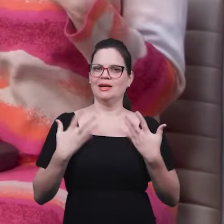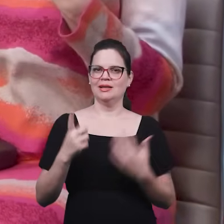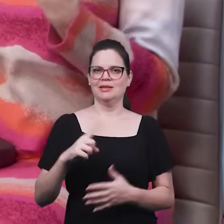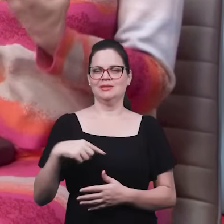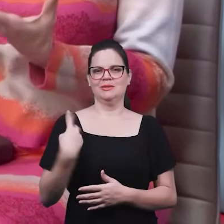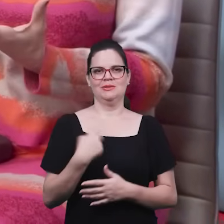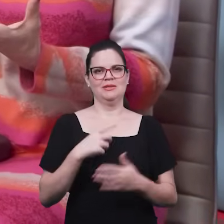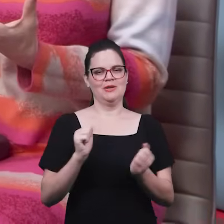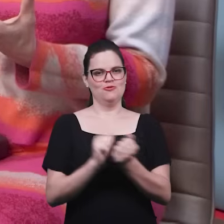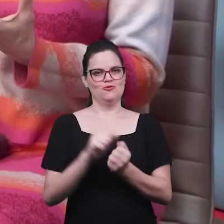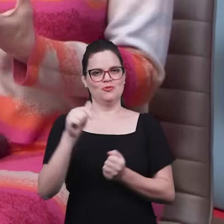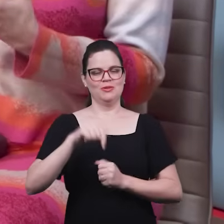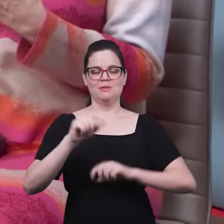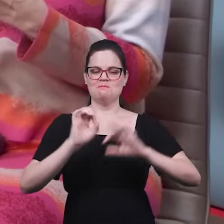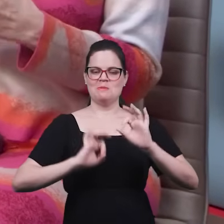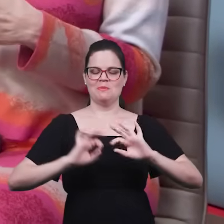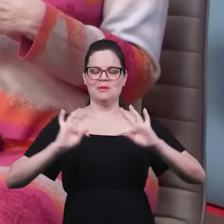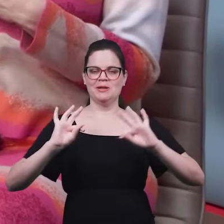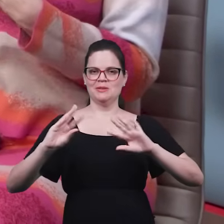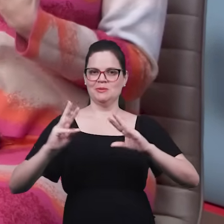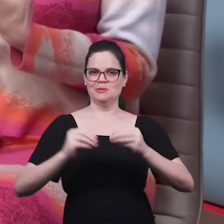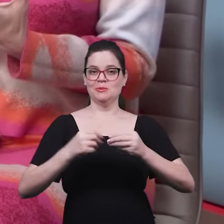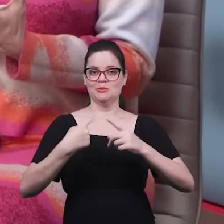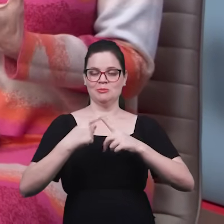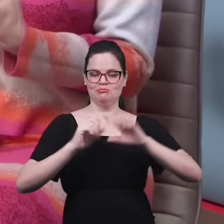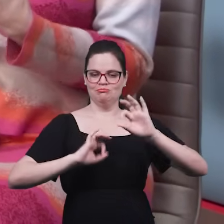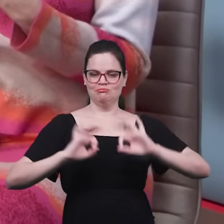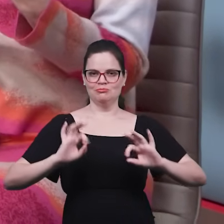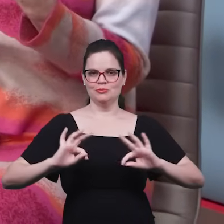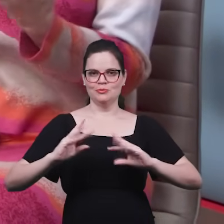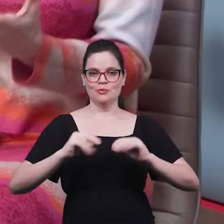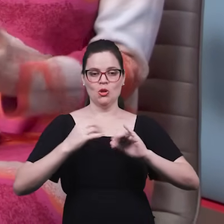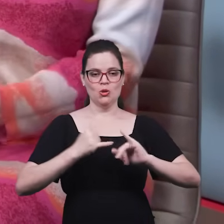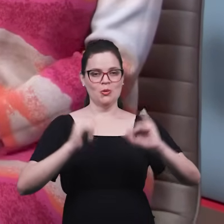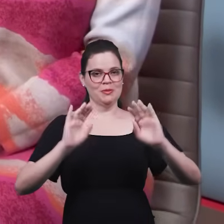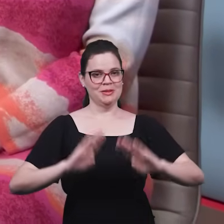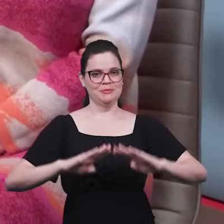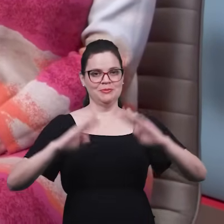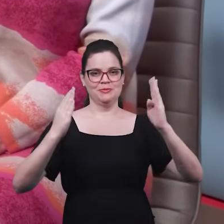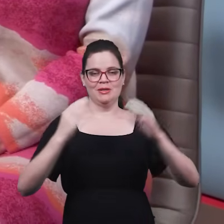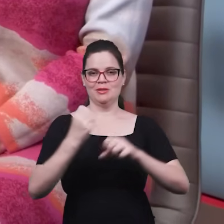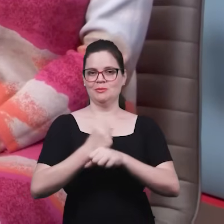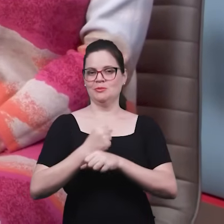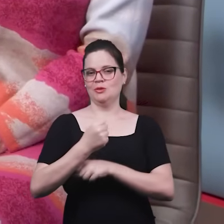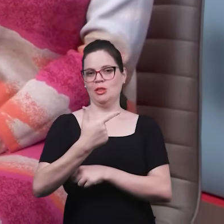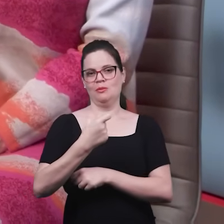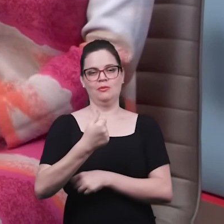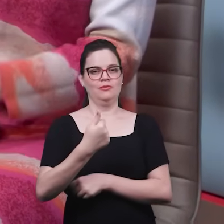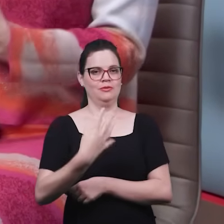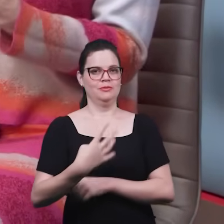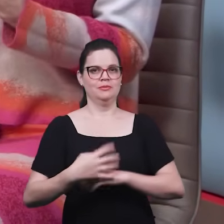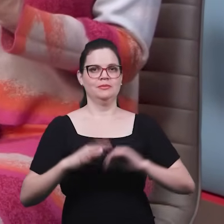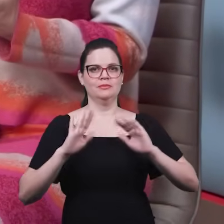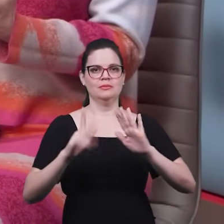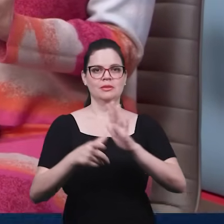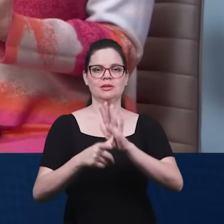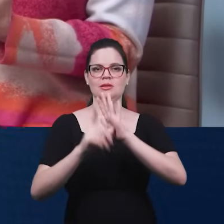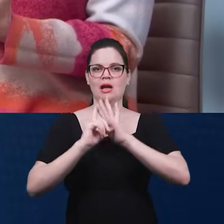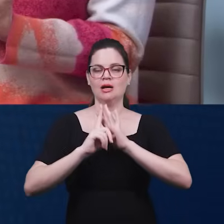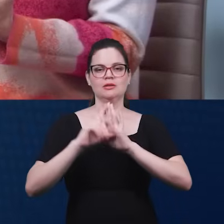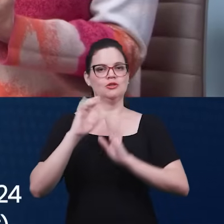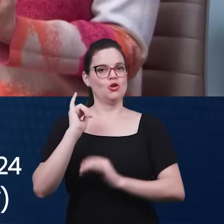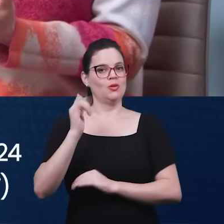nesses preparativos, nessa organização para o Trombetas e Festas 2024. Mas antes